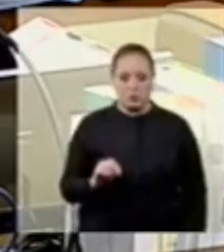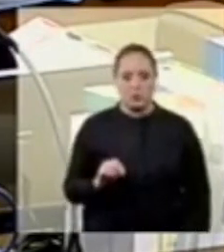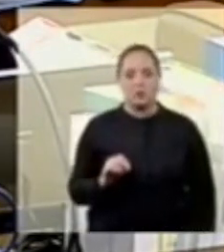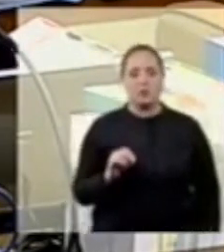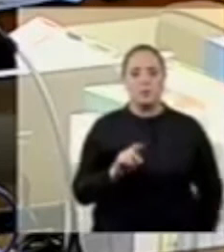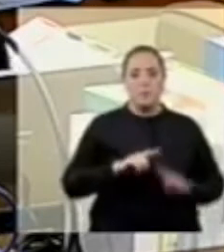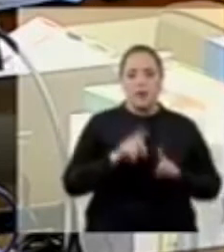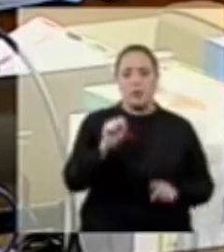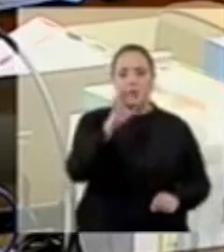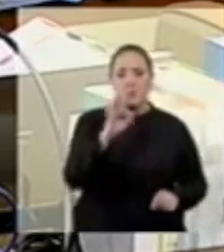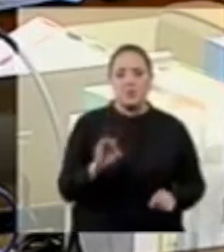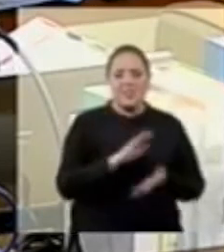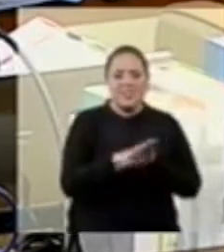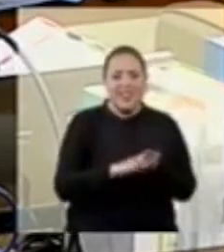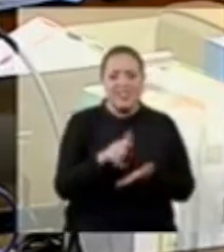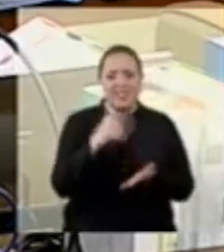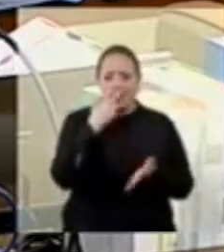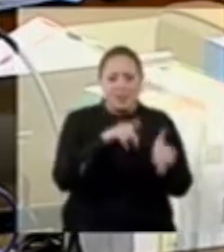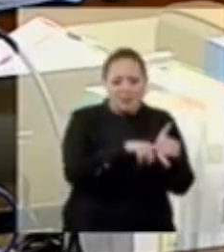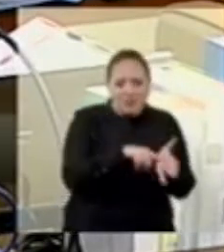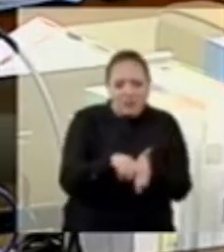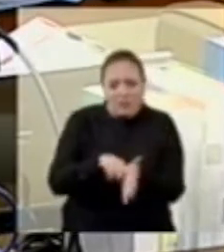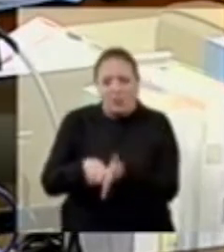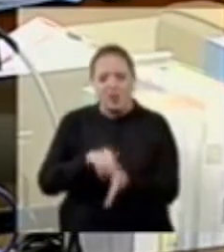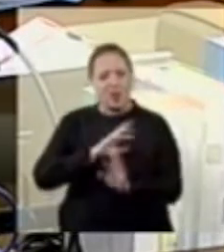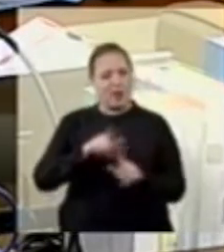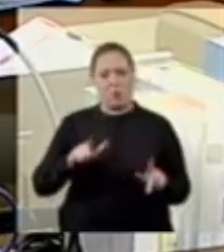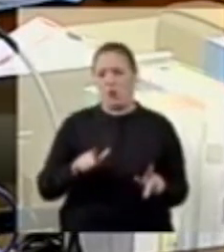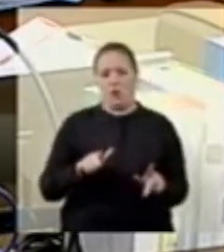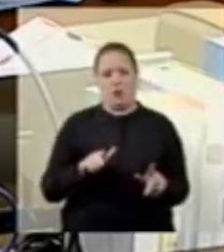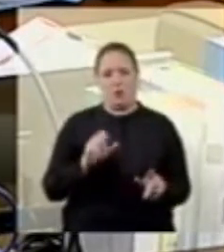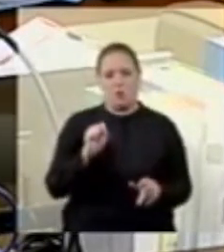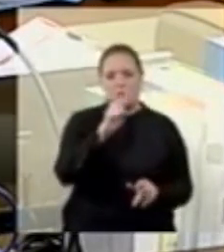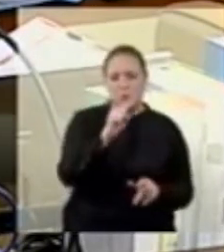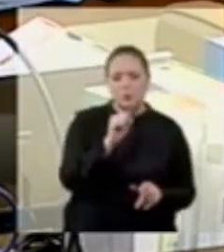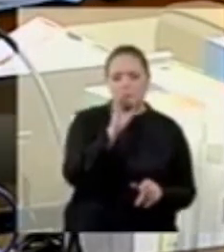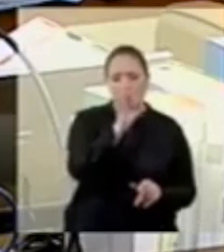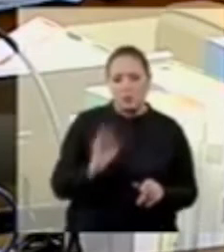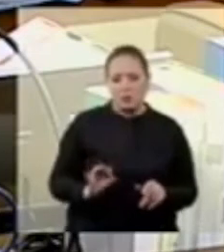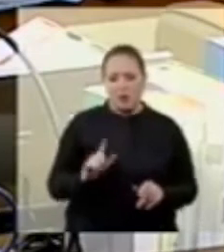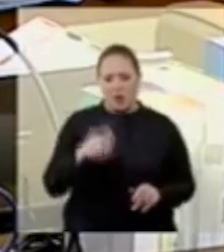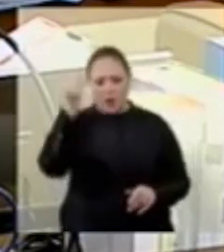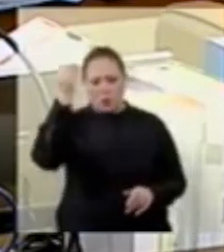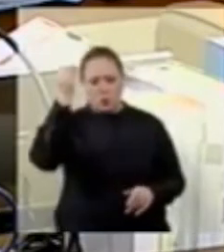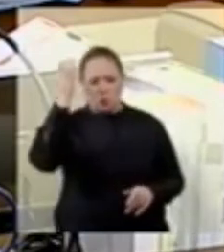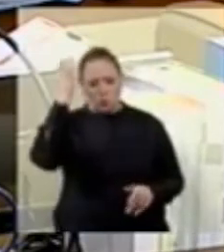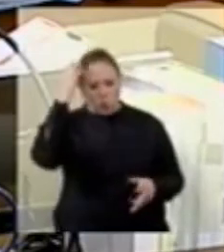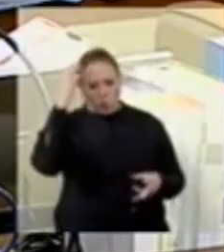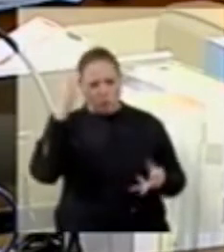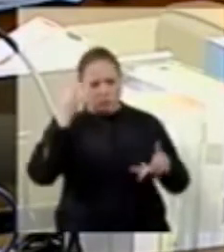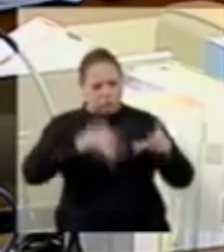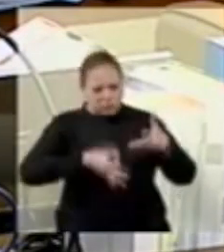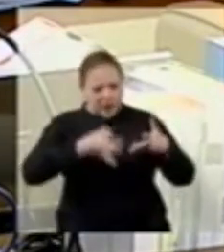apurado nem 8% ou seja isso é culpa do poder judiciário o poder judiciário não faz